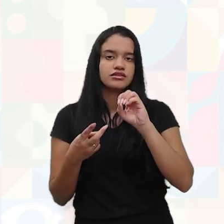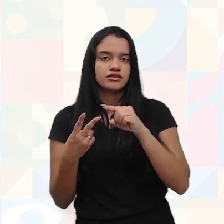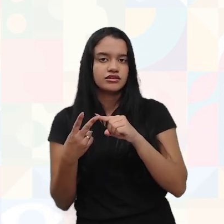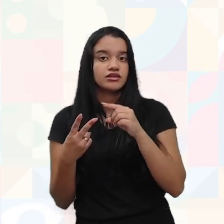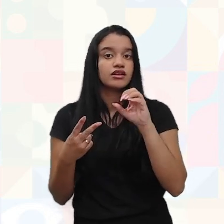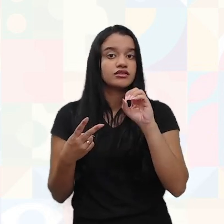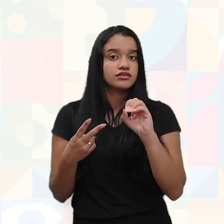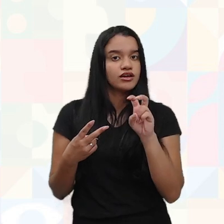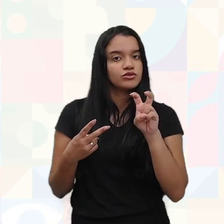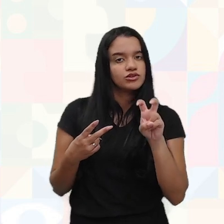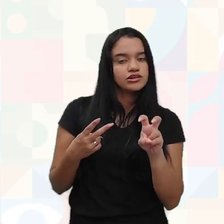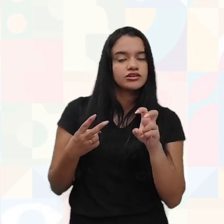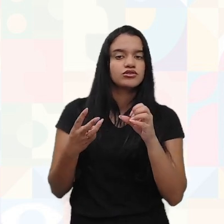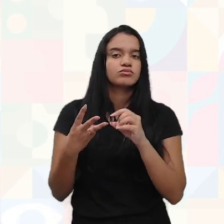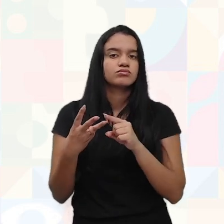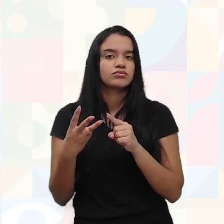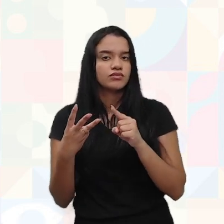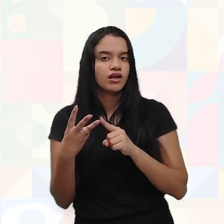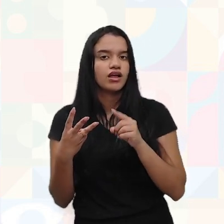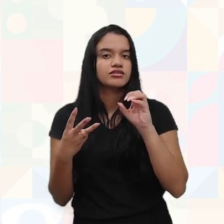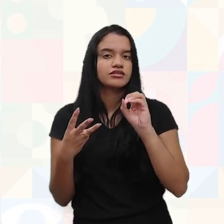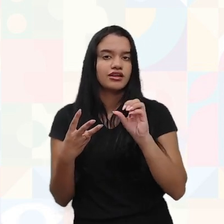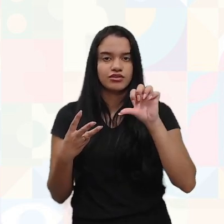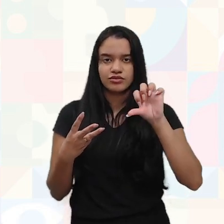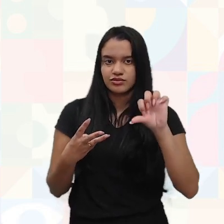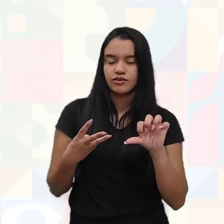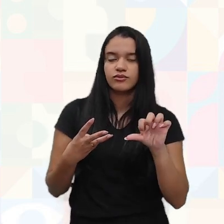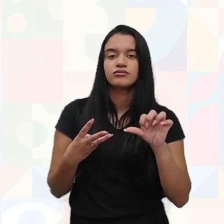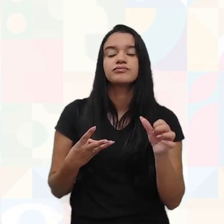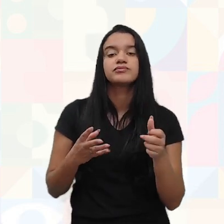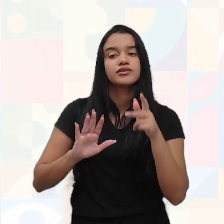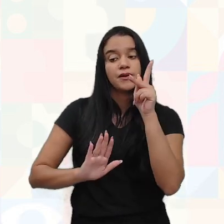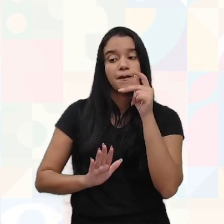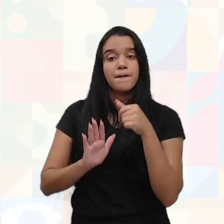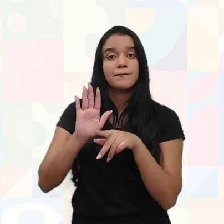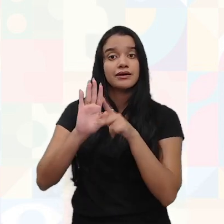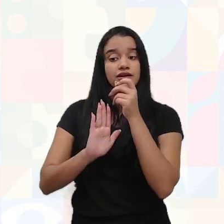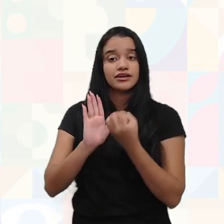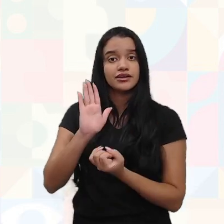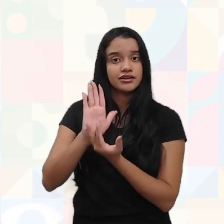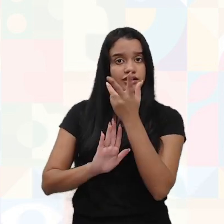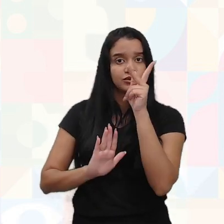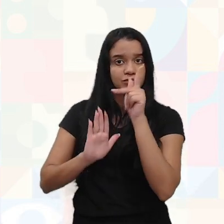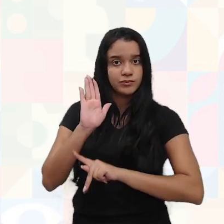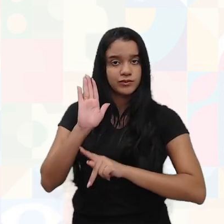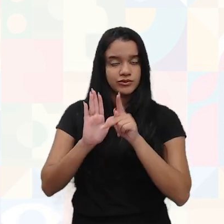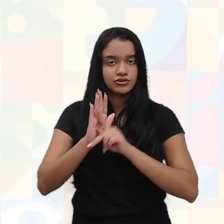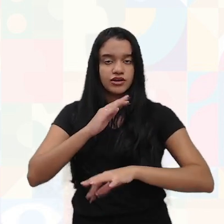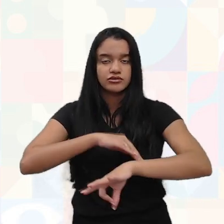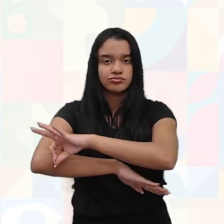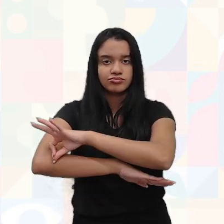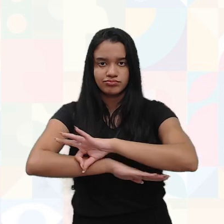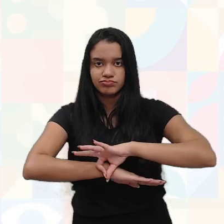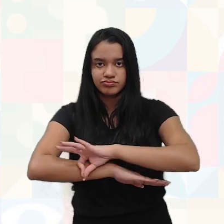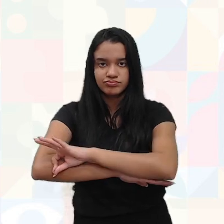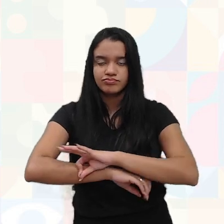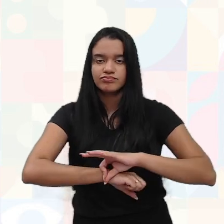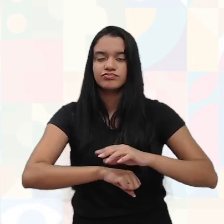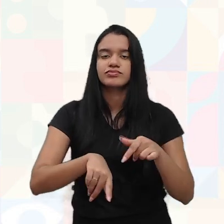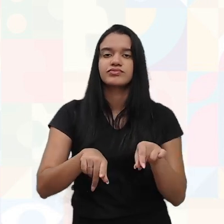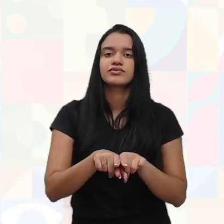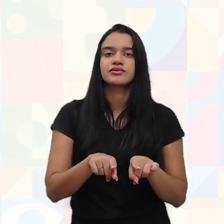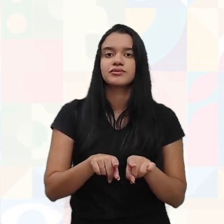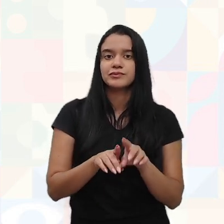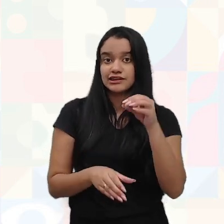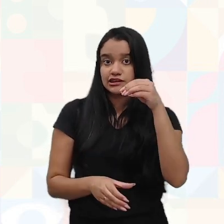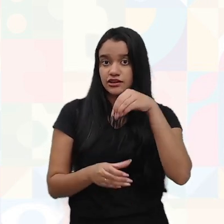são as mais utilizadas para a representação gráfica dos projetos arquitetônicos e, por conseguinte, os projetos de